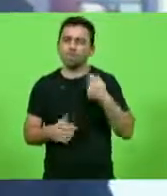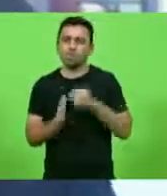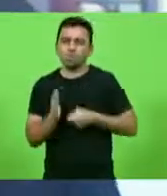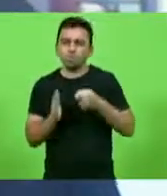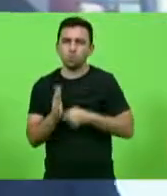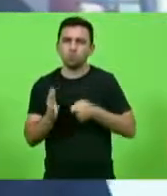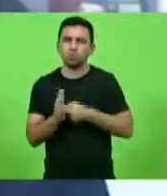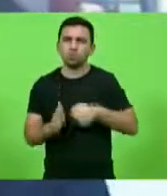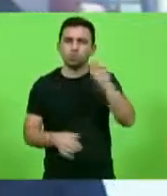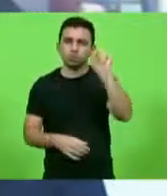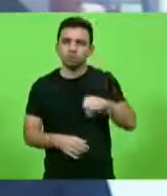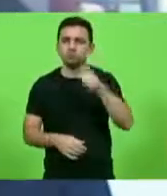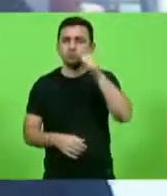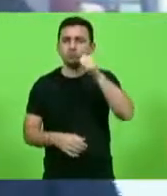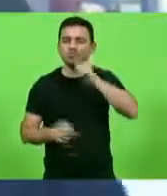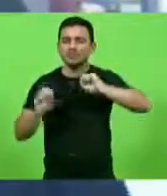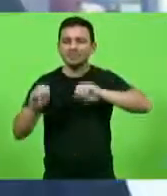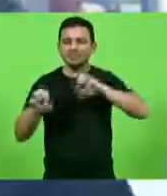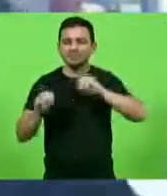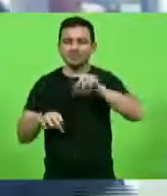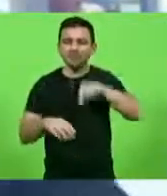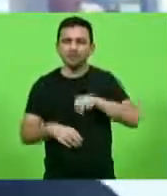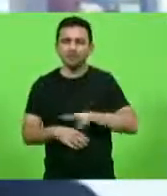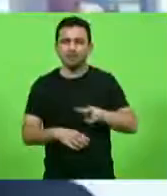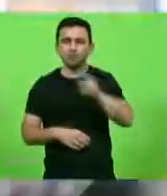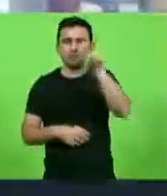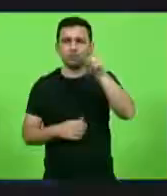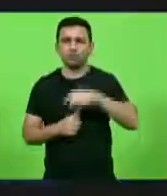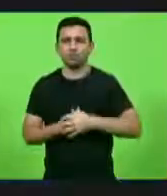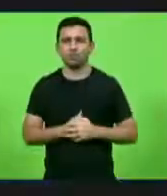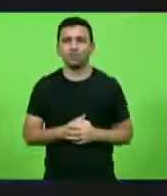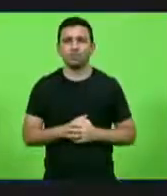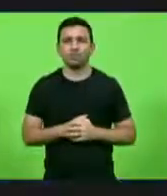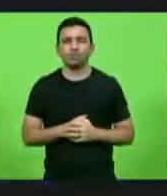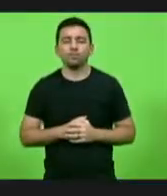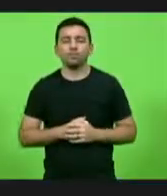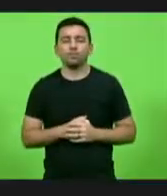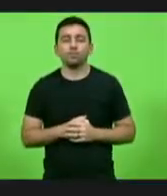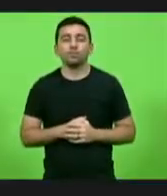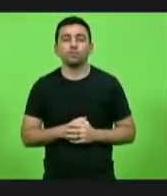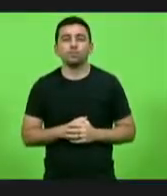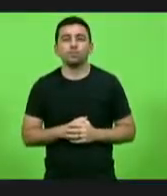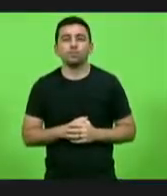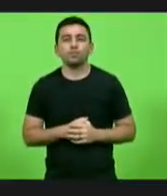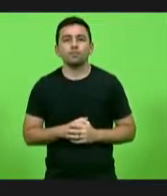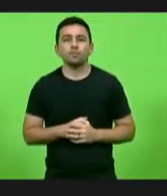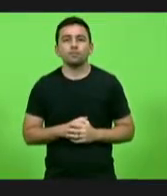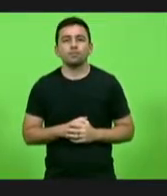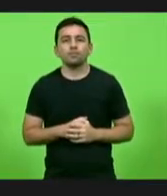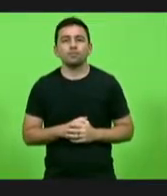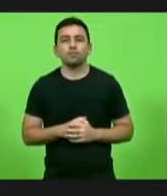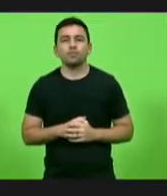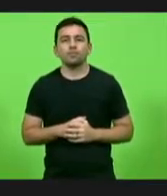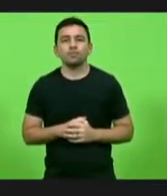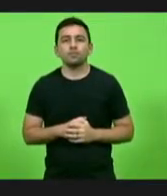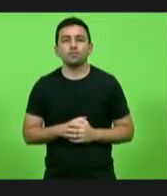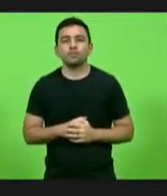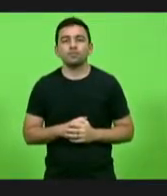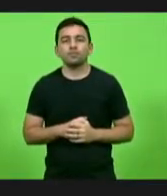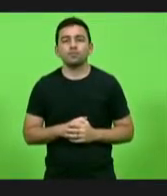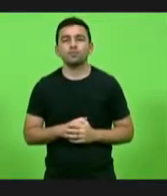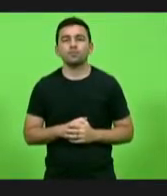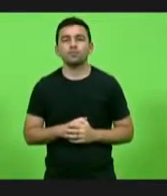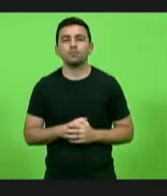tá? Mulher politizada é mulher valorizada, ponto. Pela ordem ainda, presidente. Pela ordem, discutir a matéria, deputada Luciana